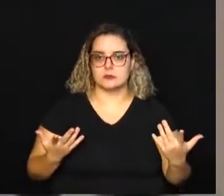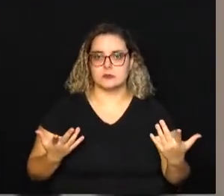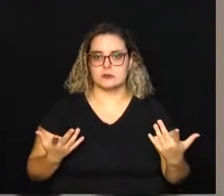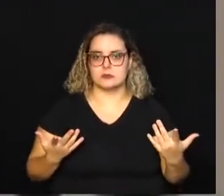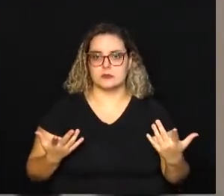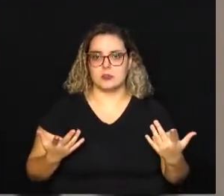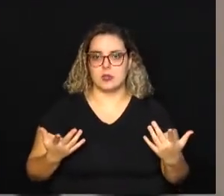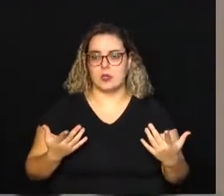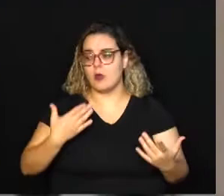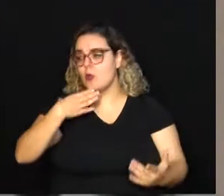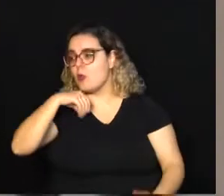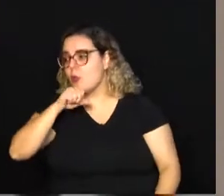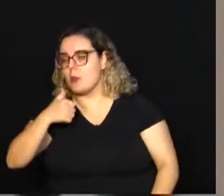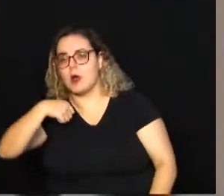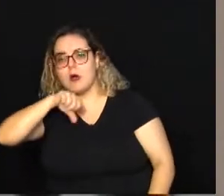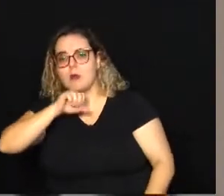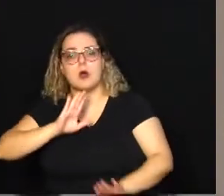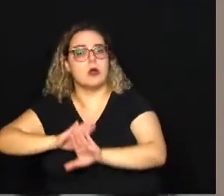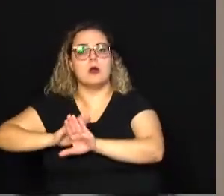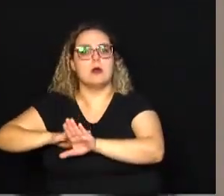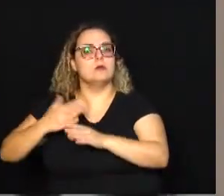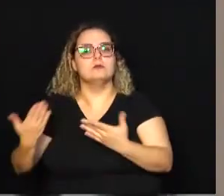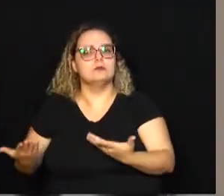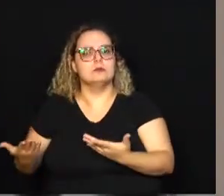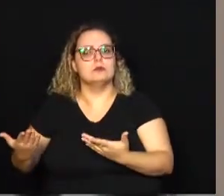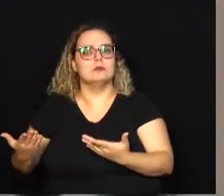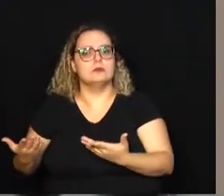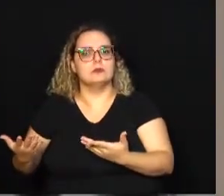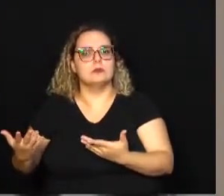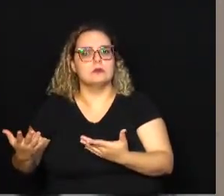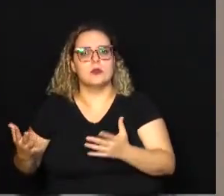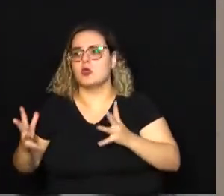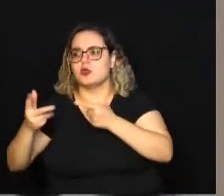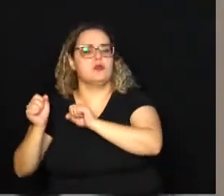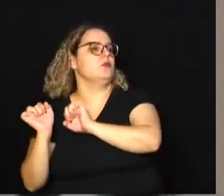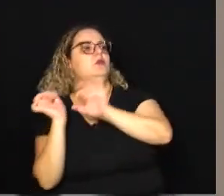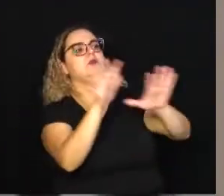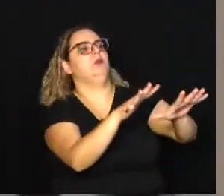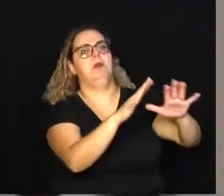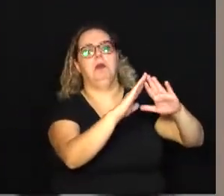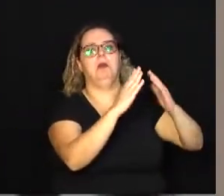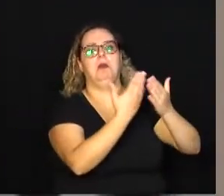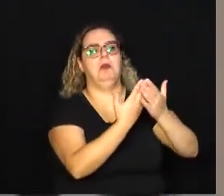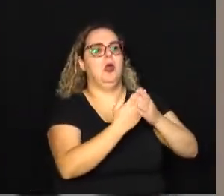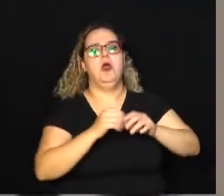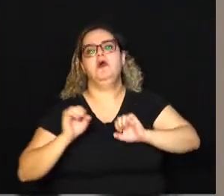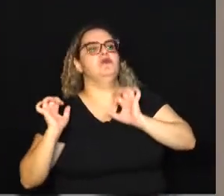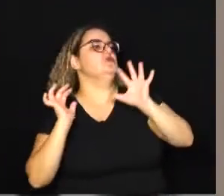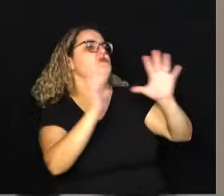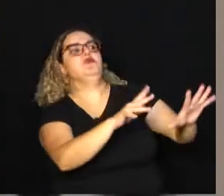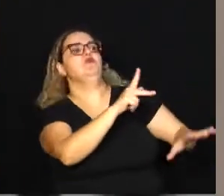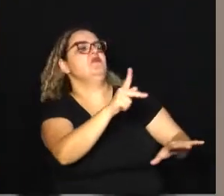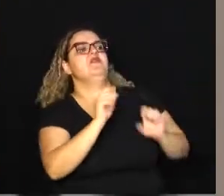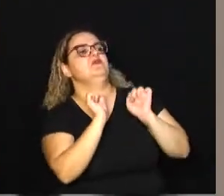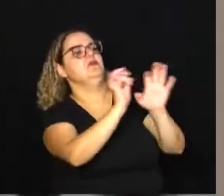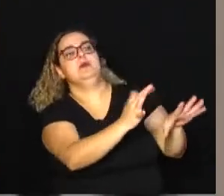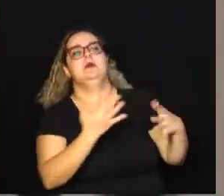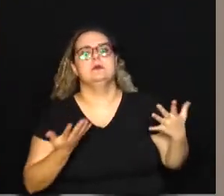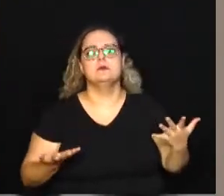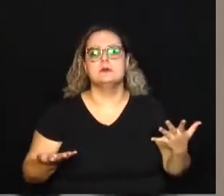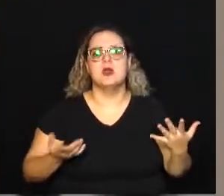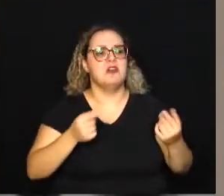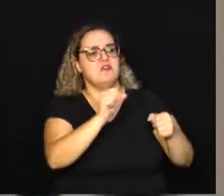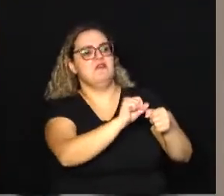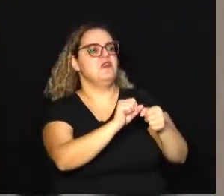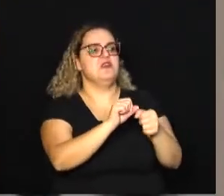porque os pais não podem atuar ou não que vamos pôr as crianças na escola, vamos pôr os professores, vamos fazer alguma coisa